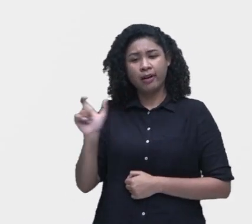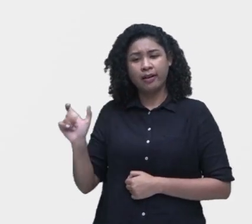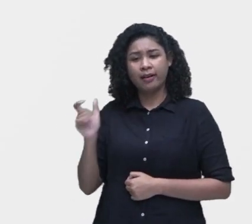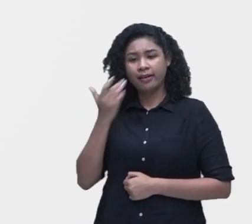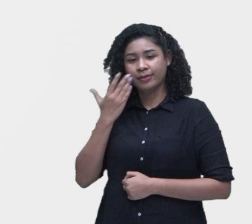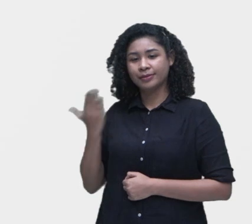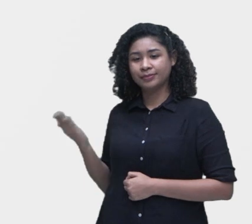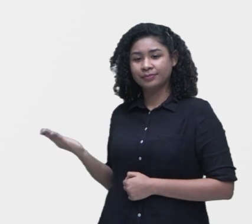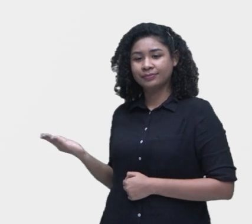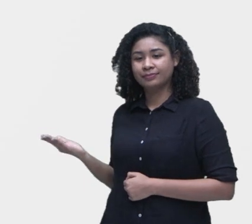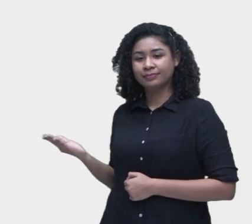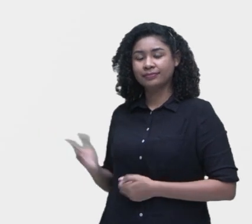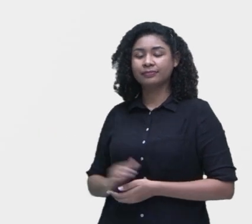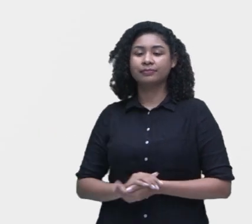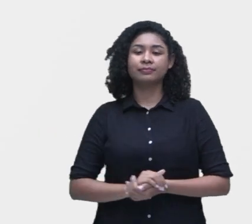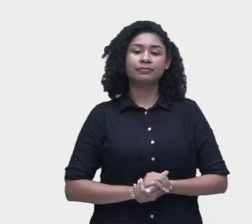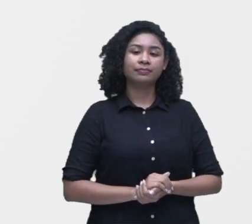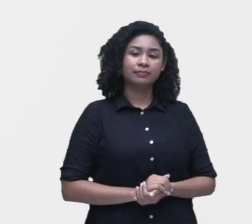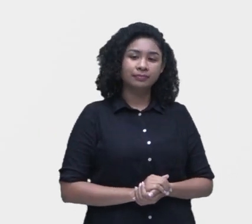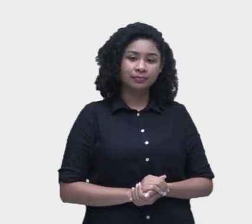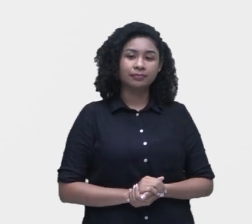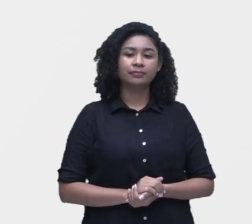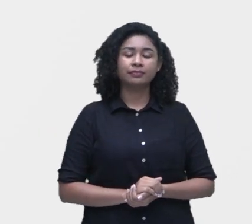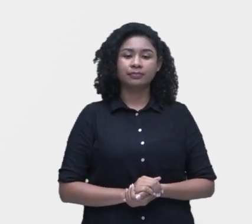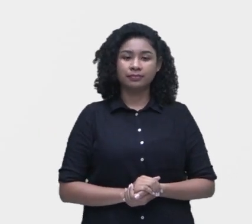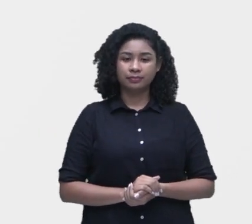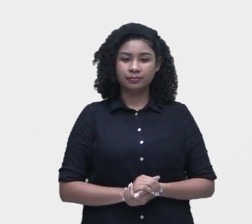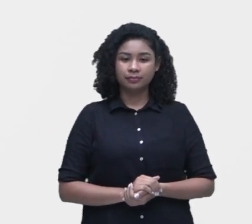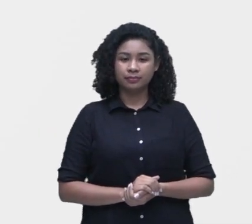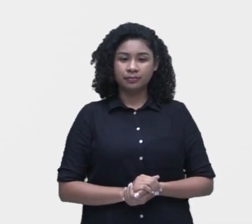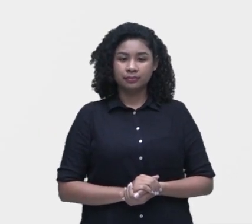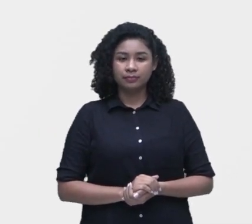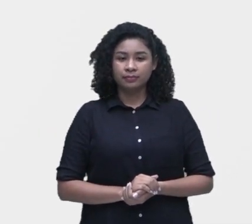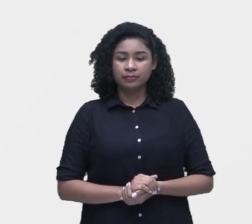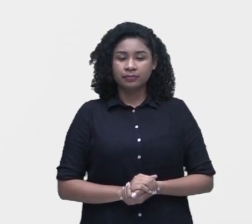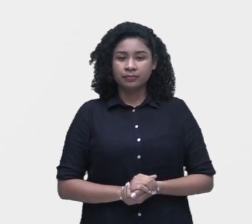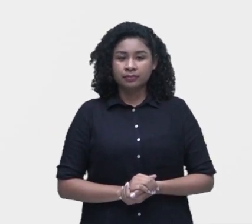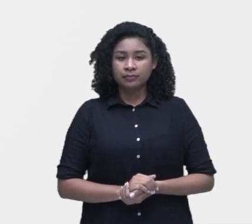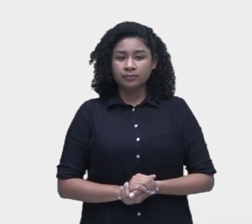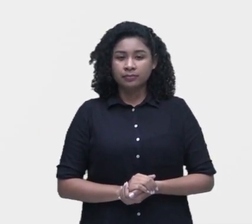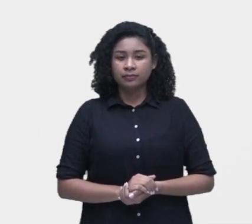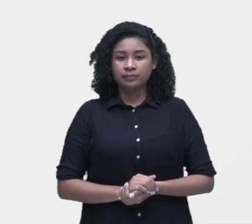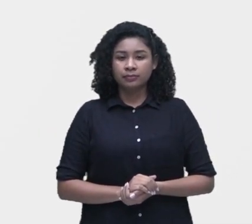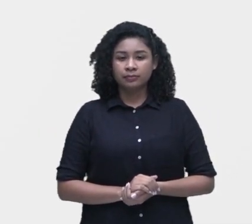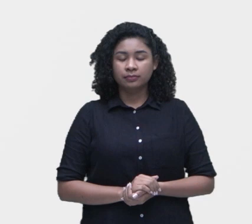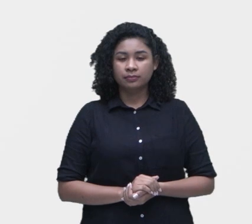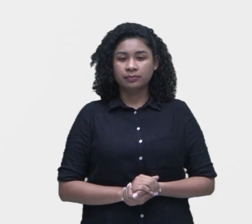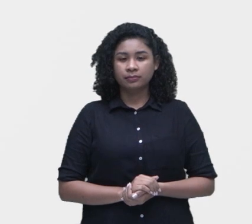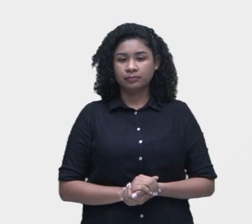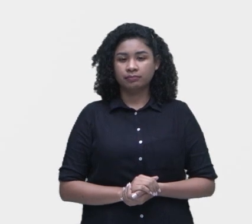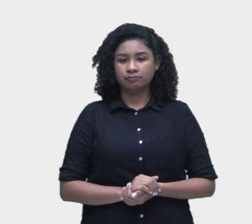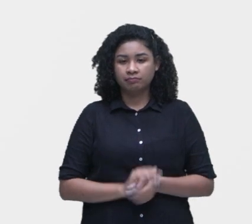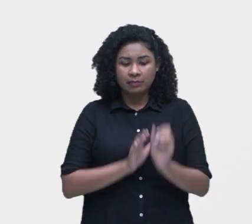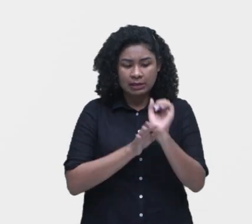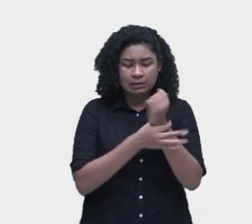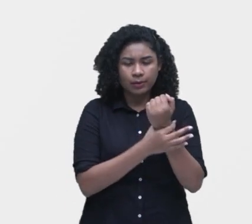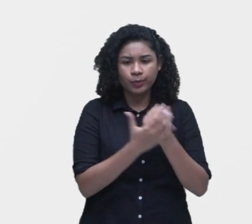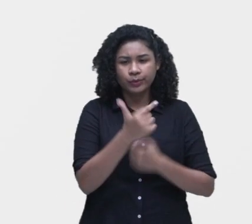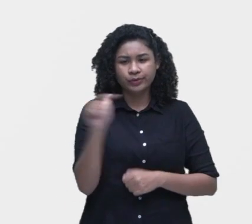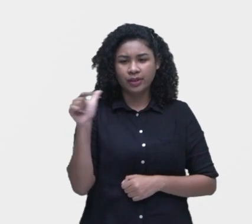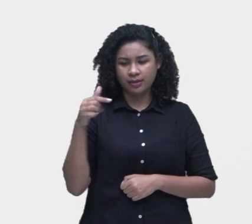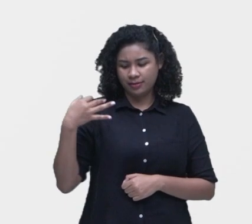e morresse. Né? Ainda mais que não expressa certeza. Aí nós temos aqui